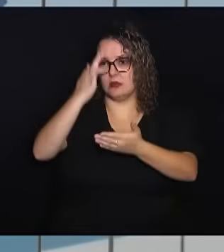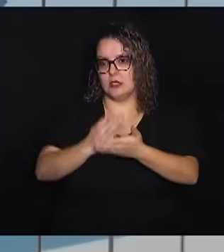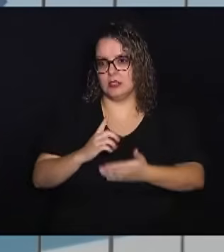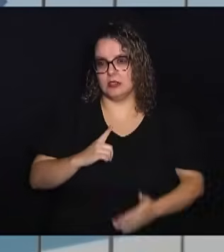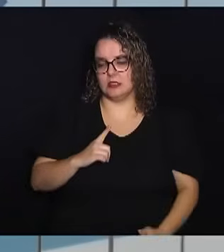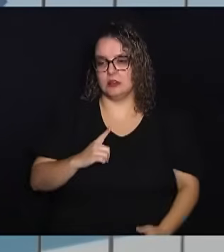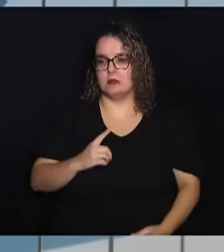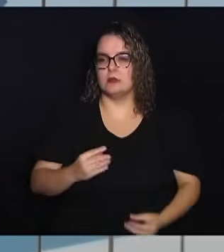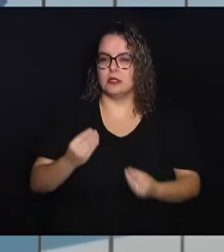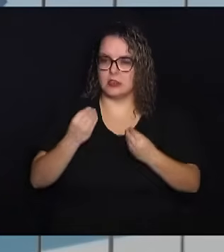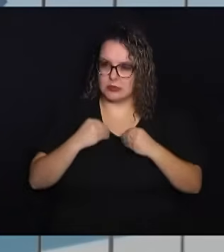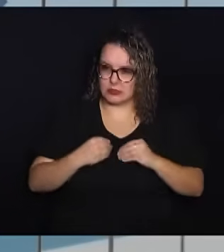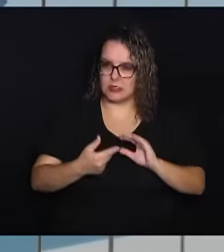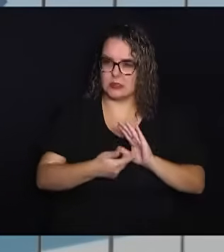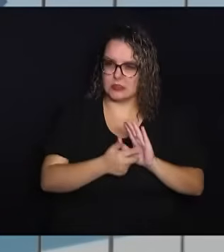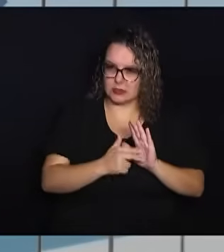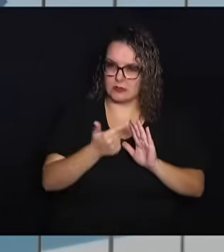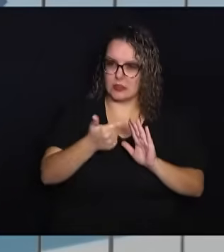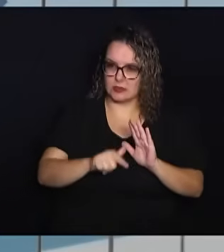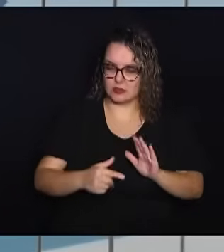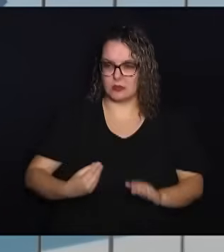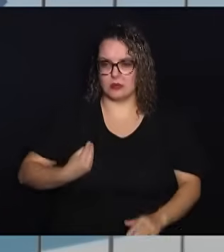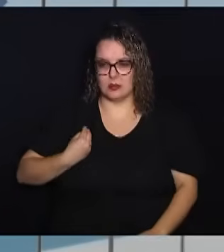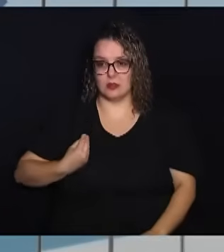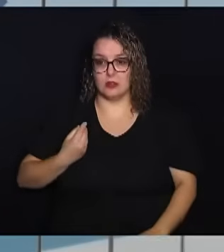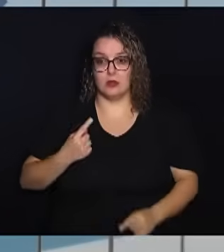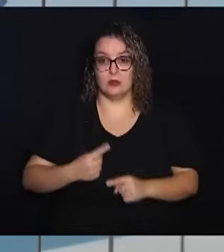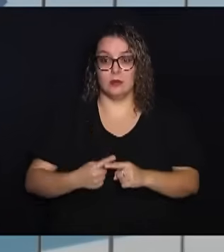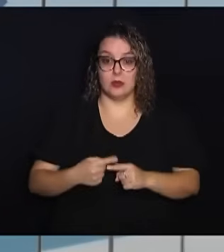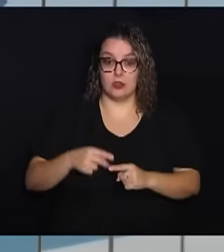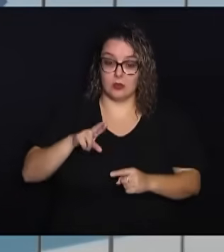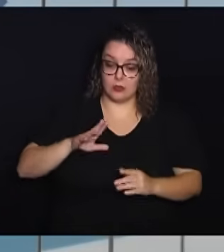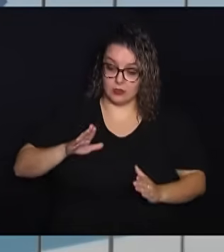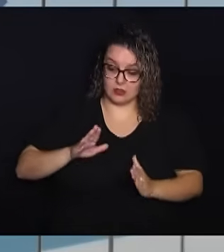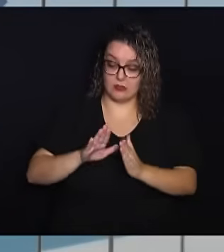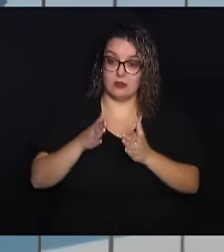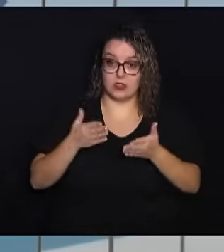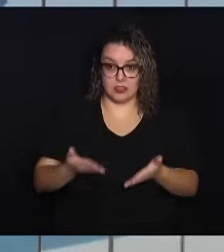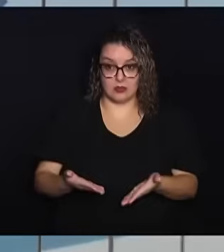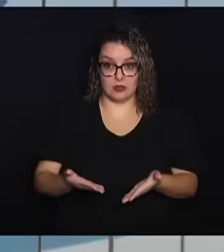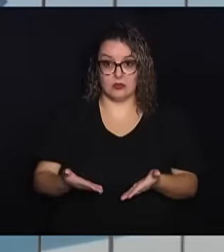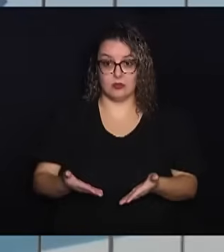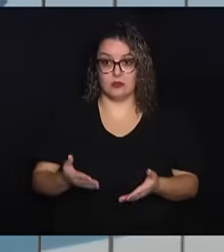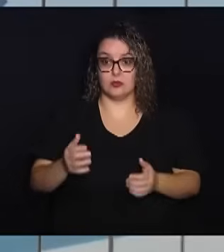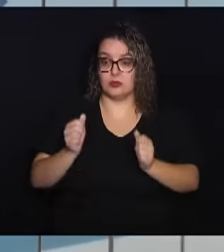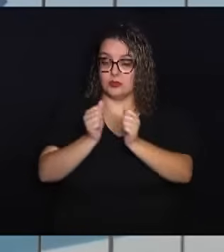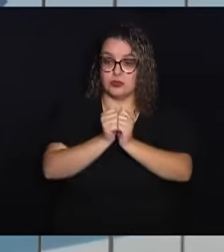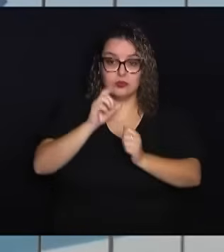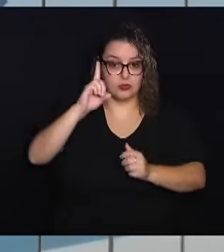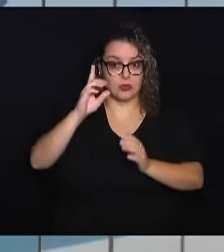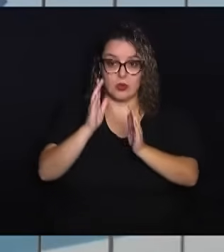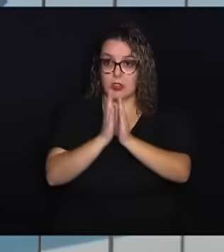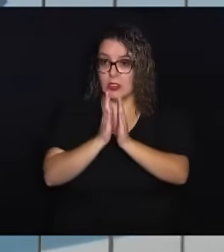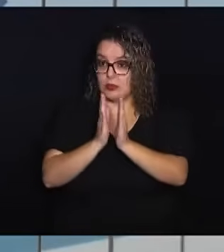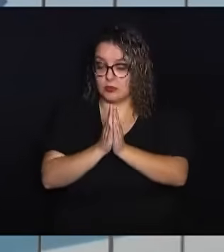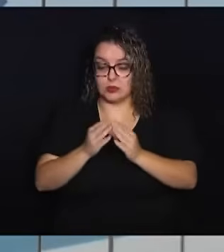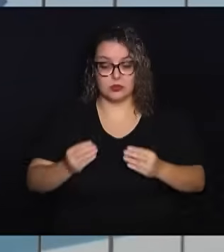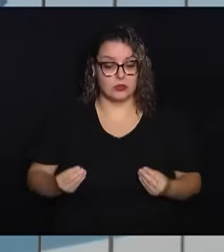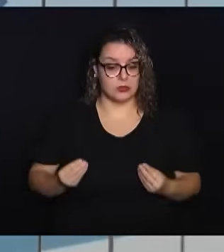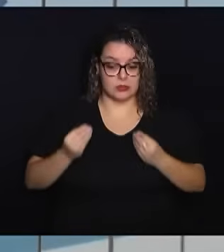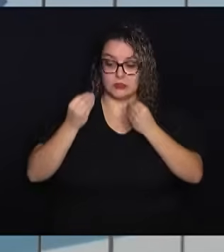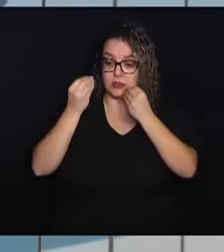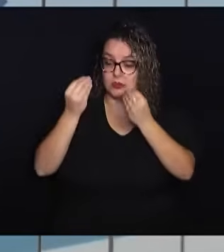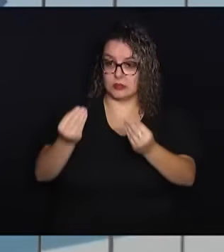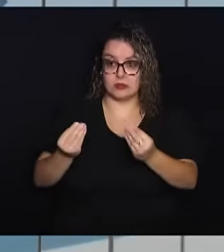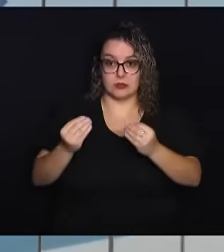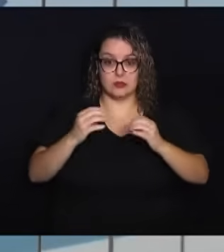traz esse ressignificado na vida. Porque ou você enfrenta isso com Deus, com oração e entregando